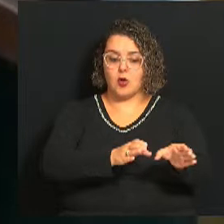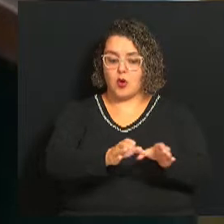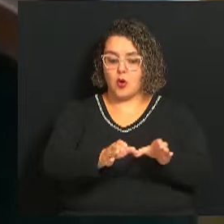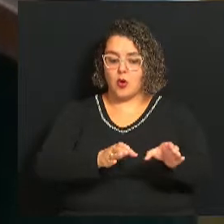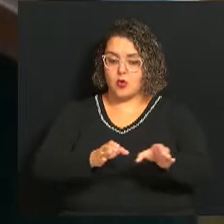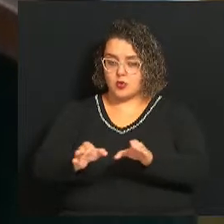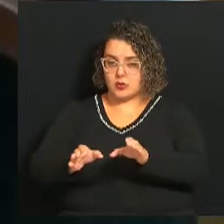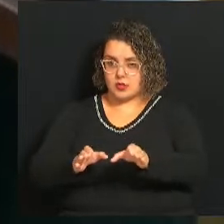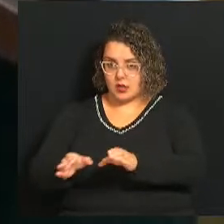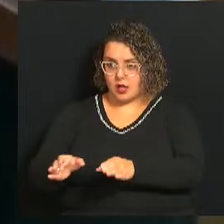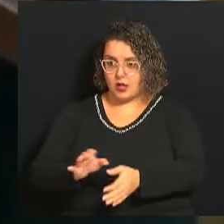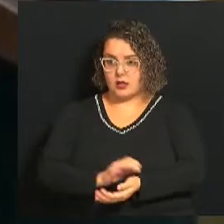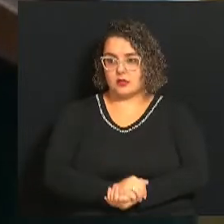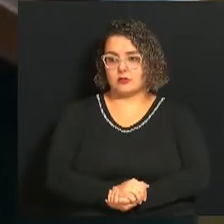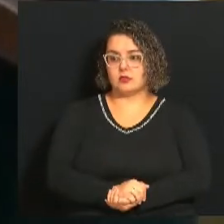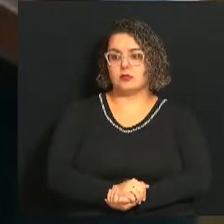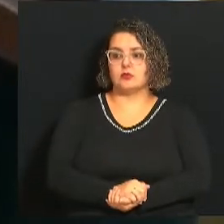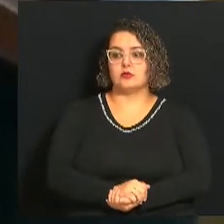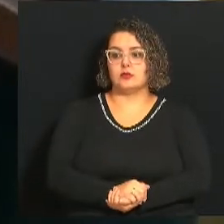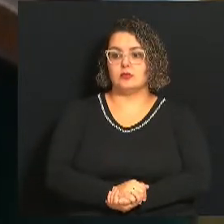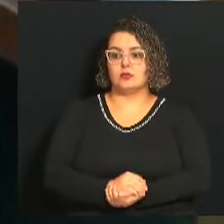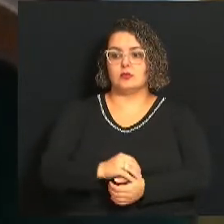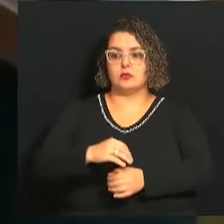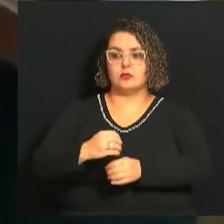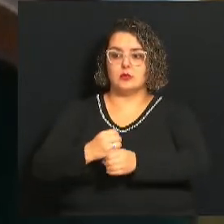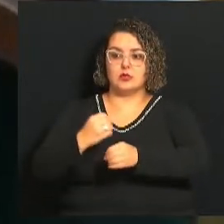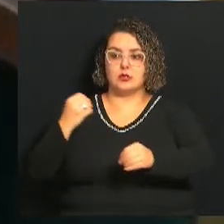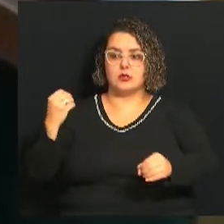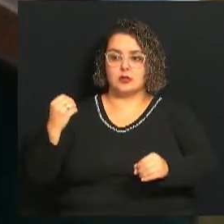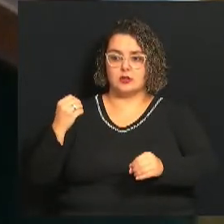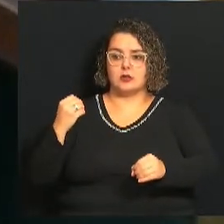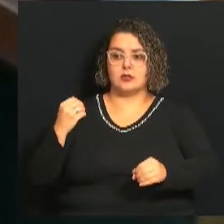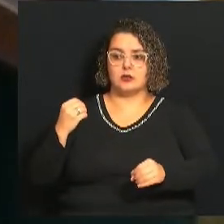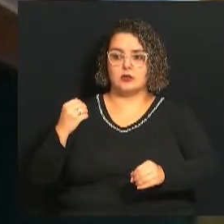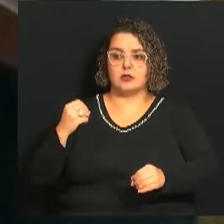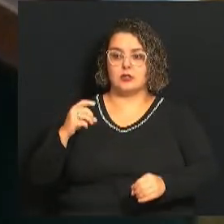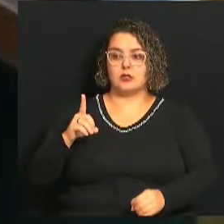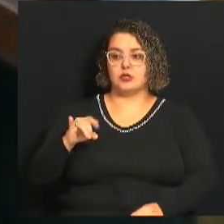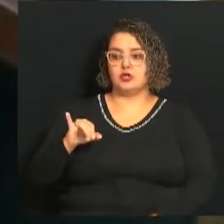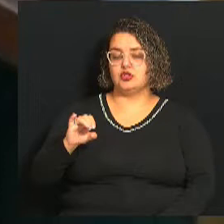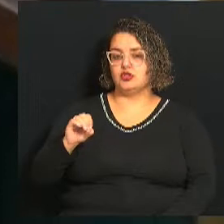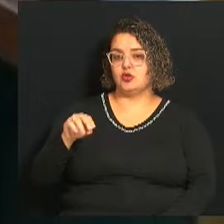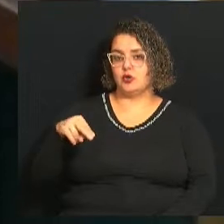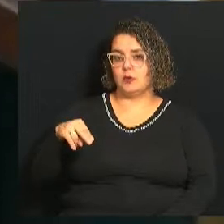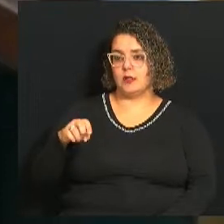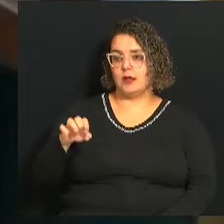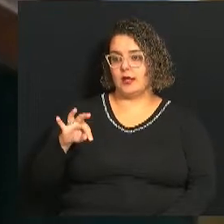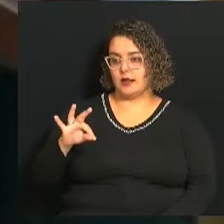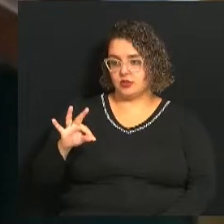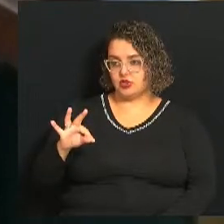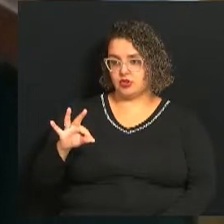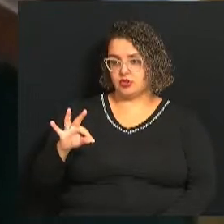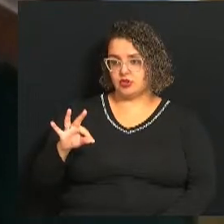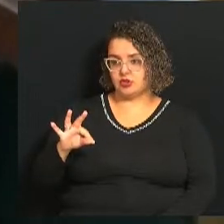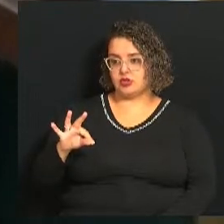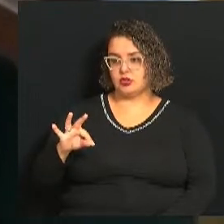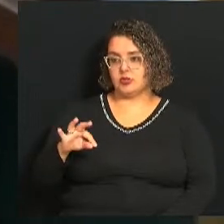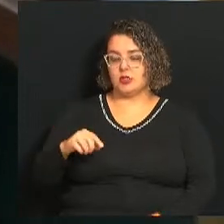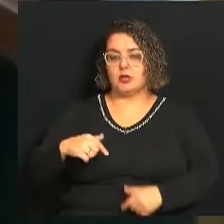verdade, pela engenheira agrônoma Dionete Santin, que, à época, trabalhava na